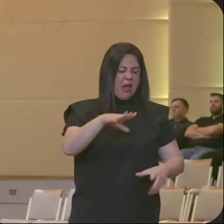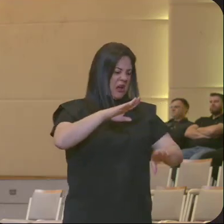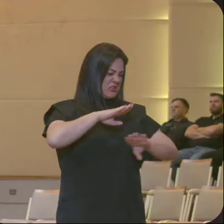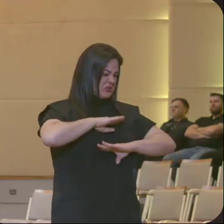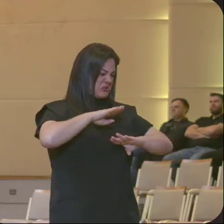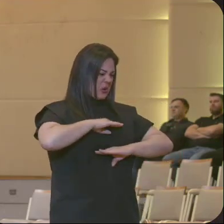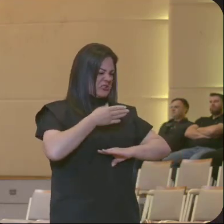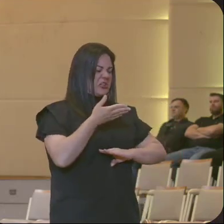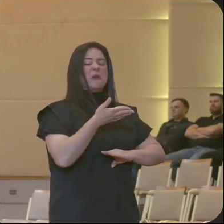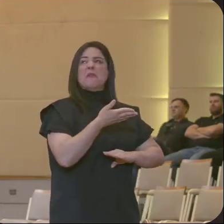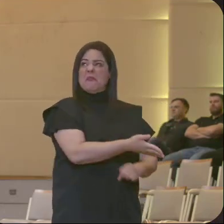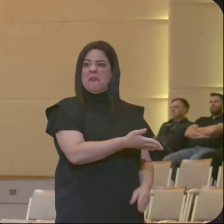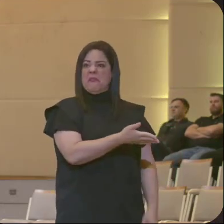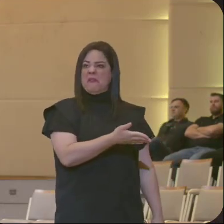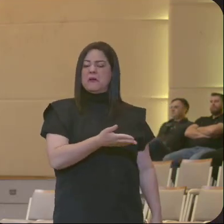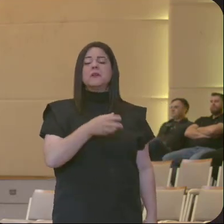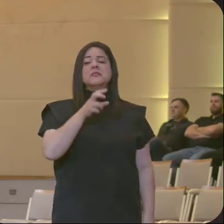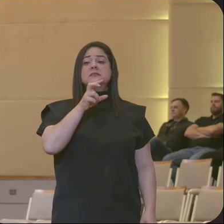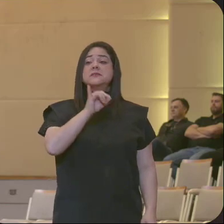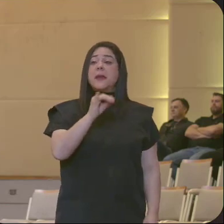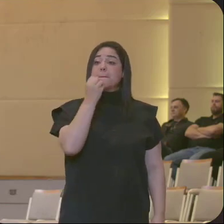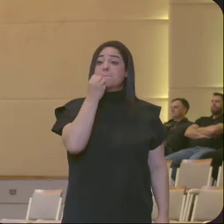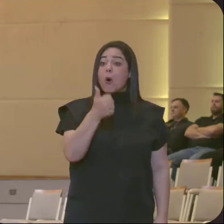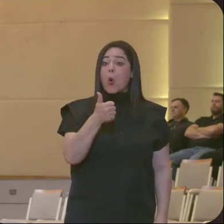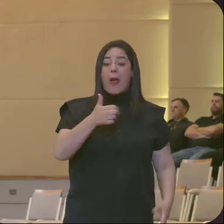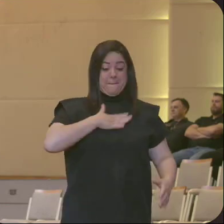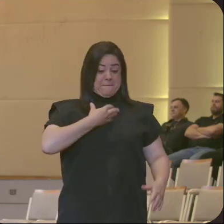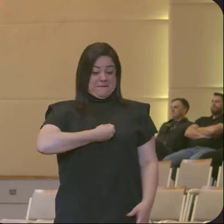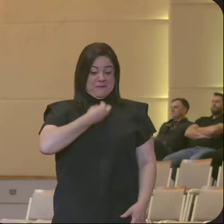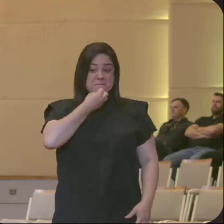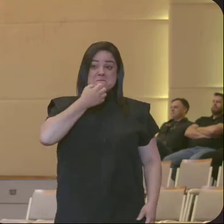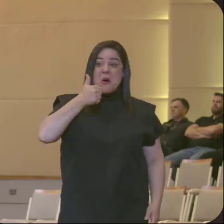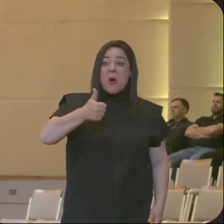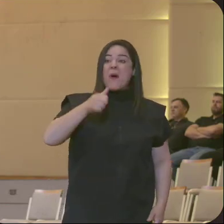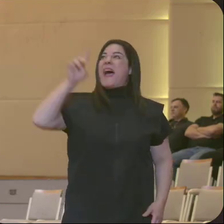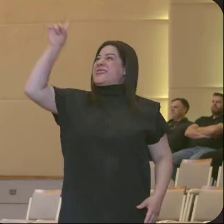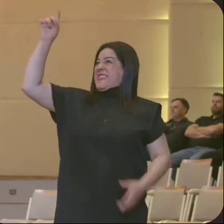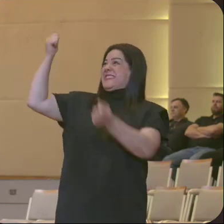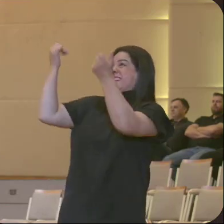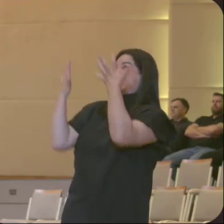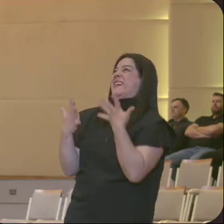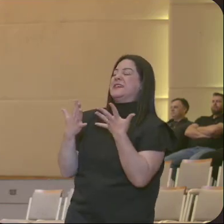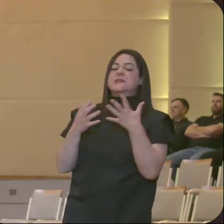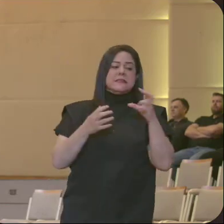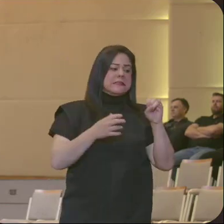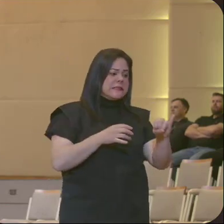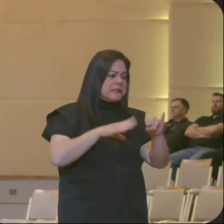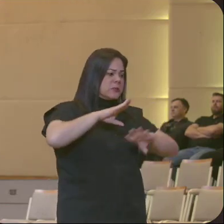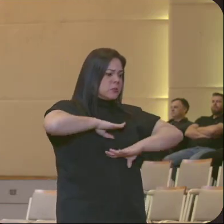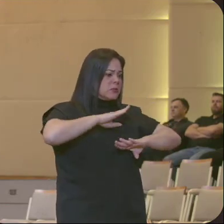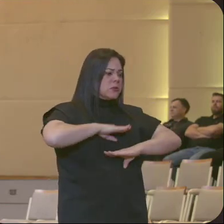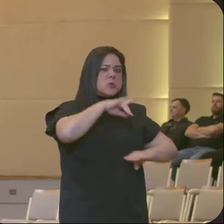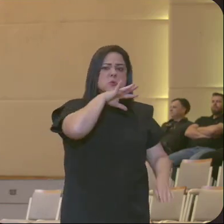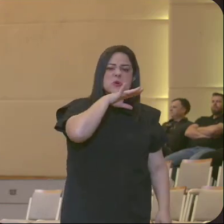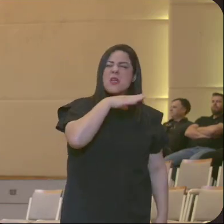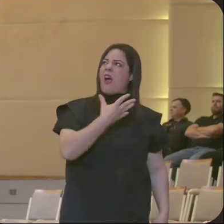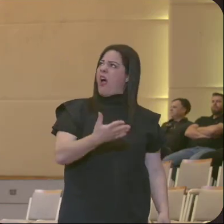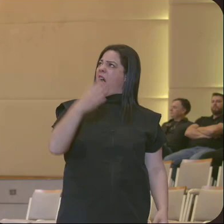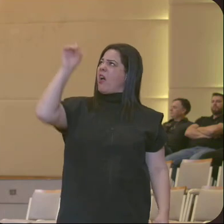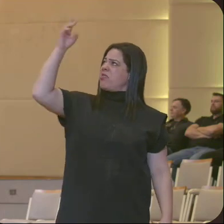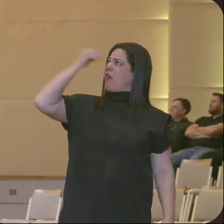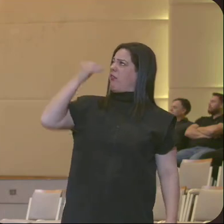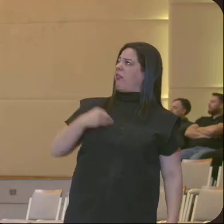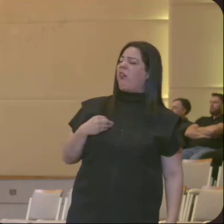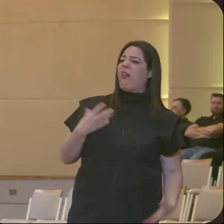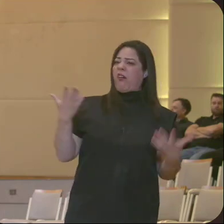as circunstâncias são boas, a minha vida está boa. Deus está me vendo. Se as circunstâncias são ruins, Deus não está